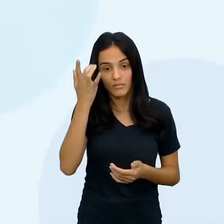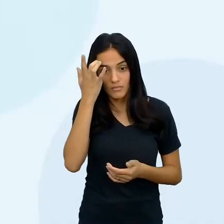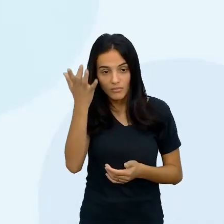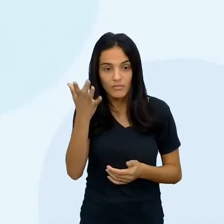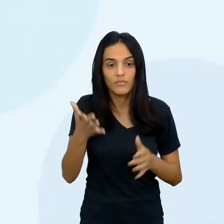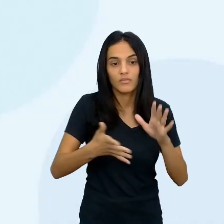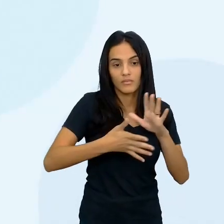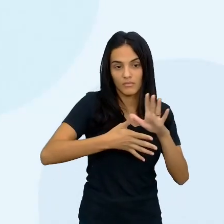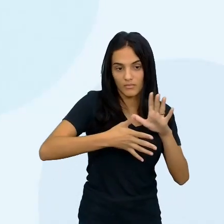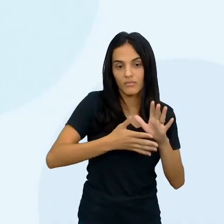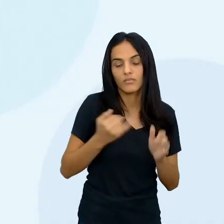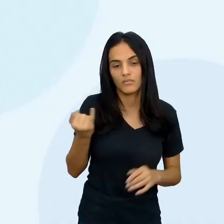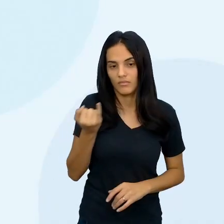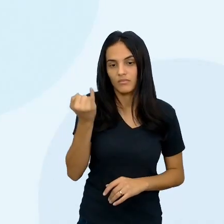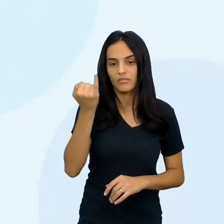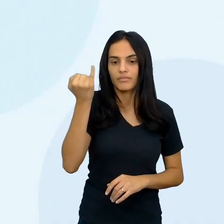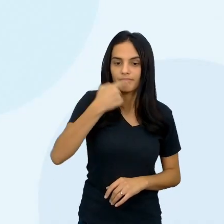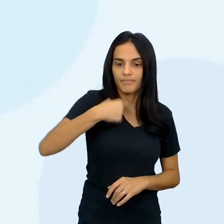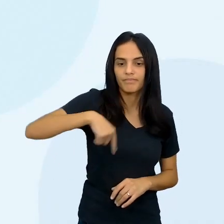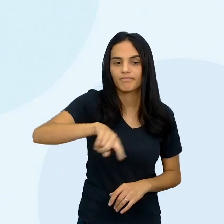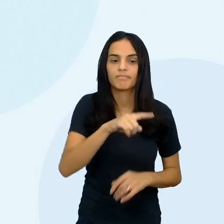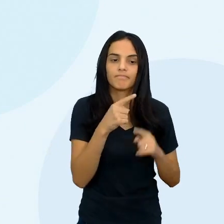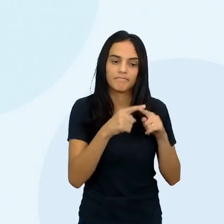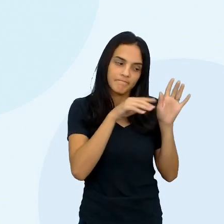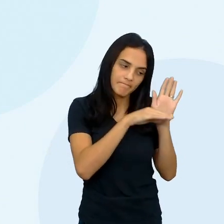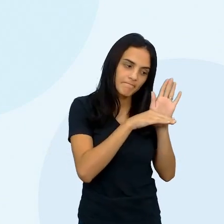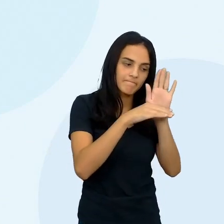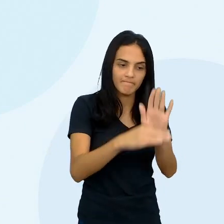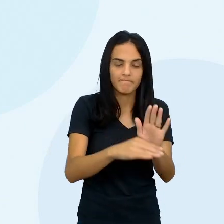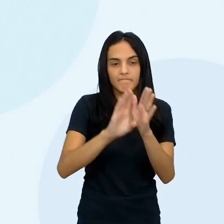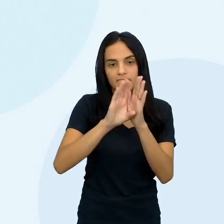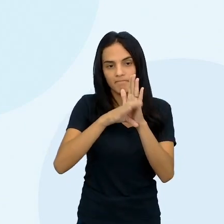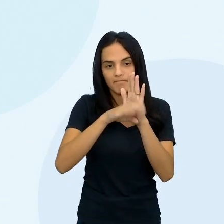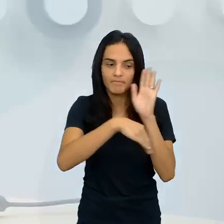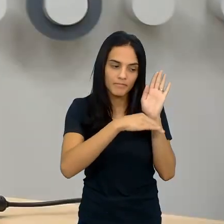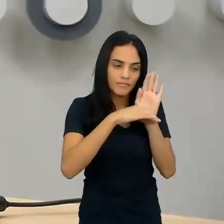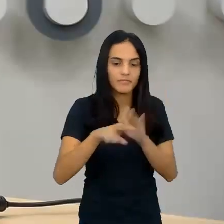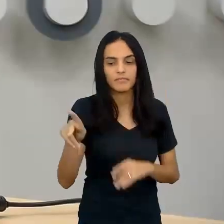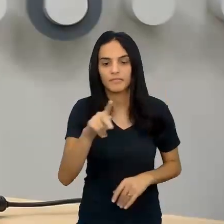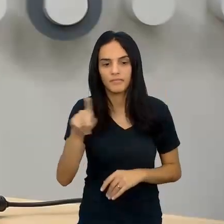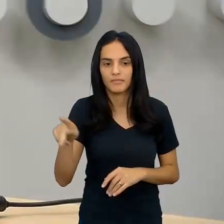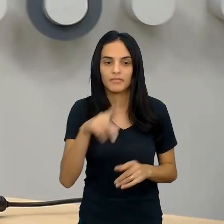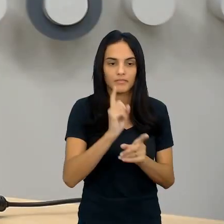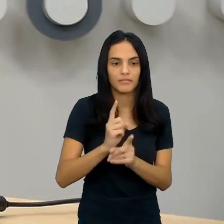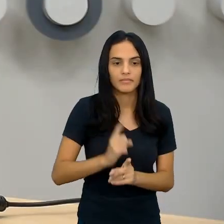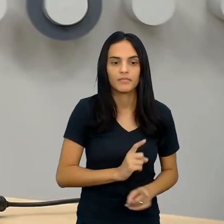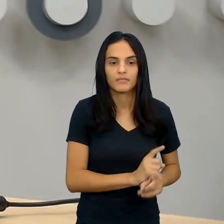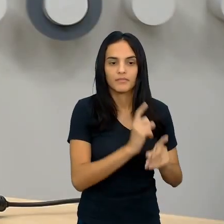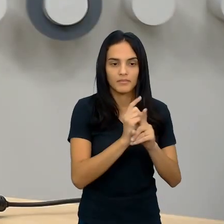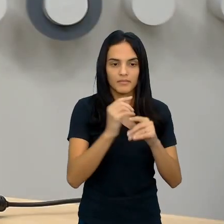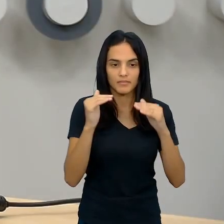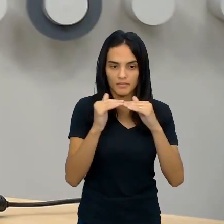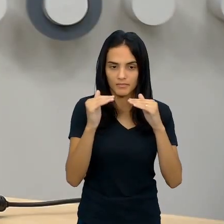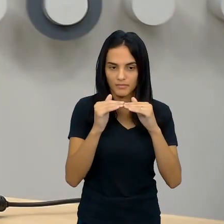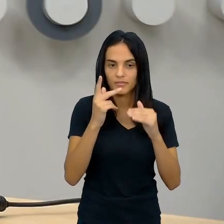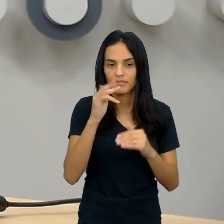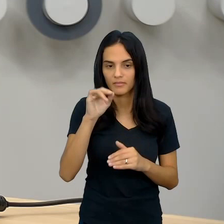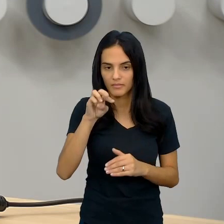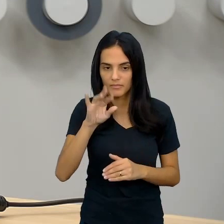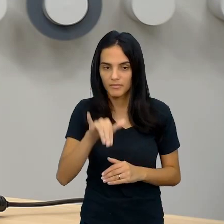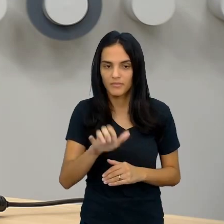mapa é importante para nós, porque ele ajuda nesse contexto, ajuda o professor a se localizar. Concorda, Kimie?